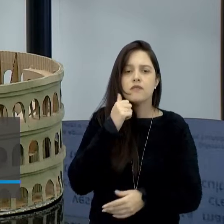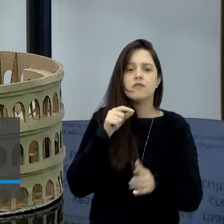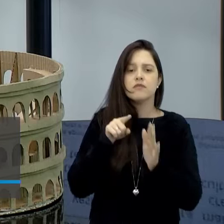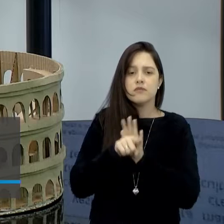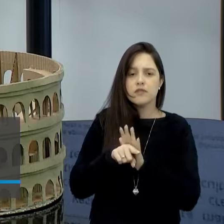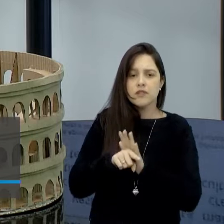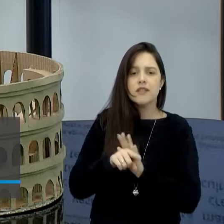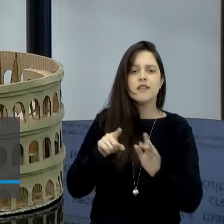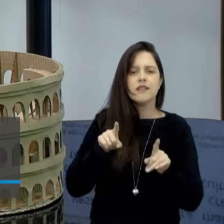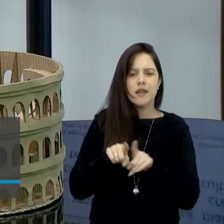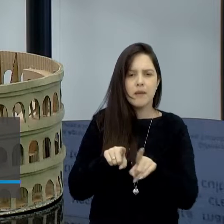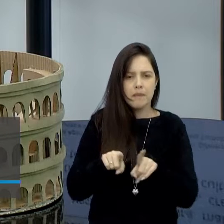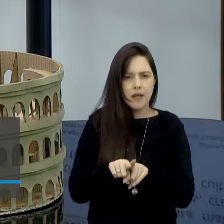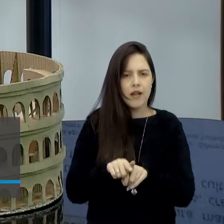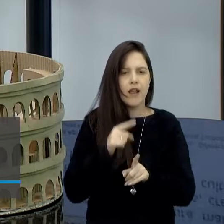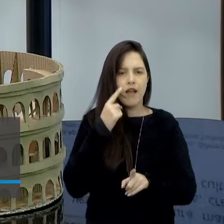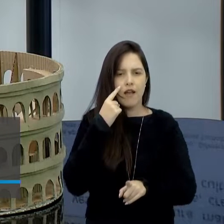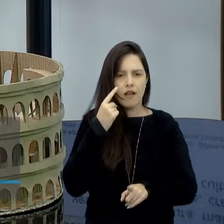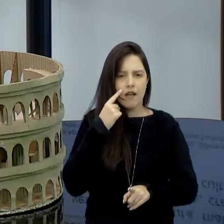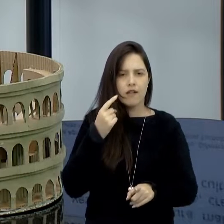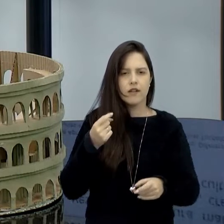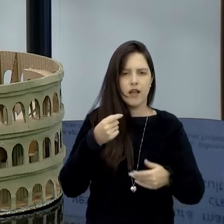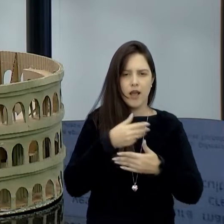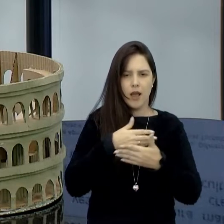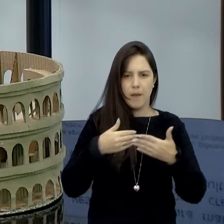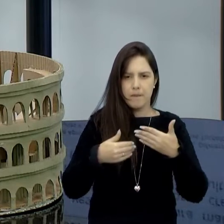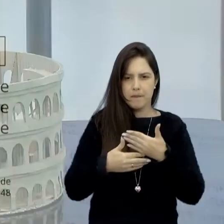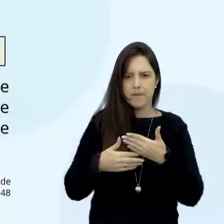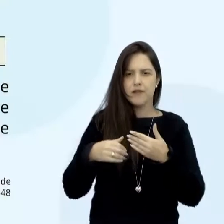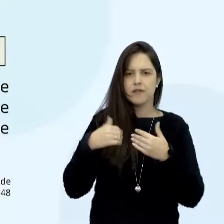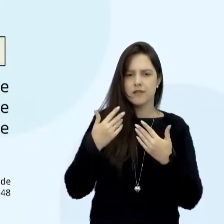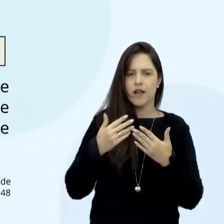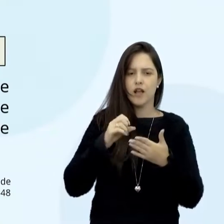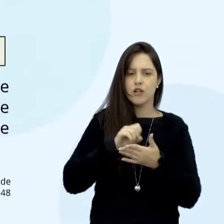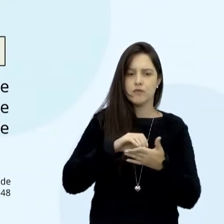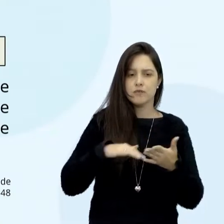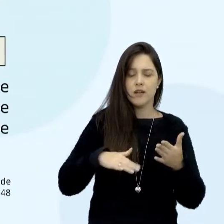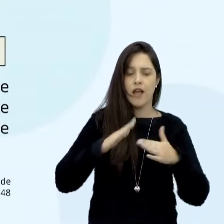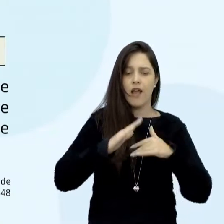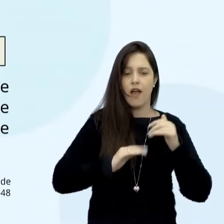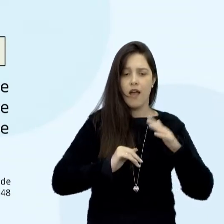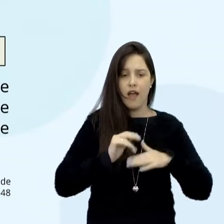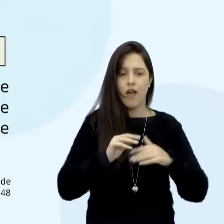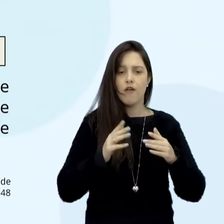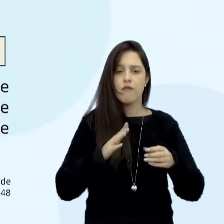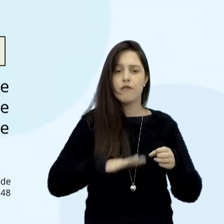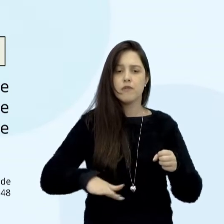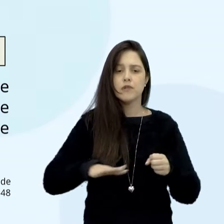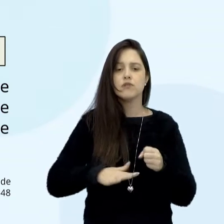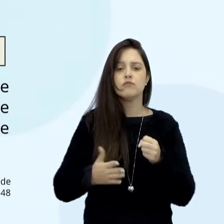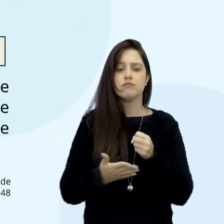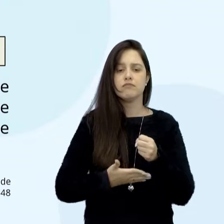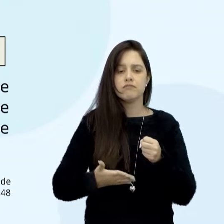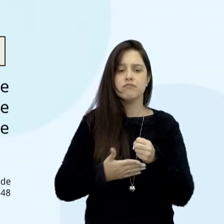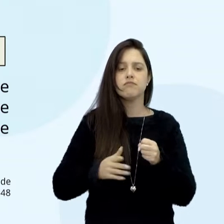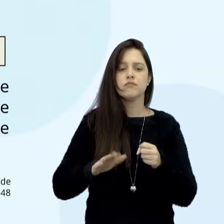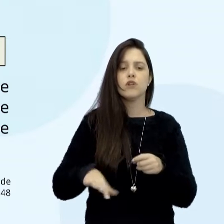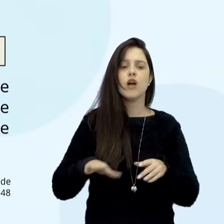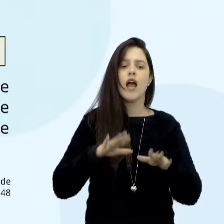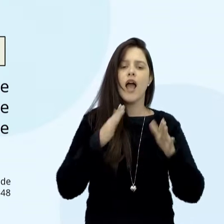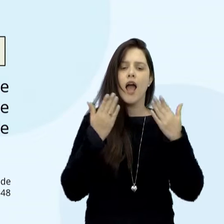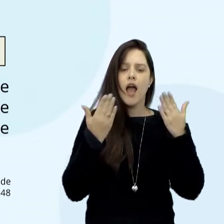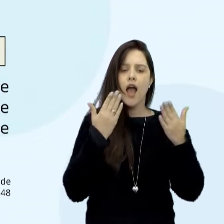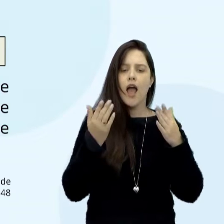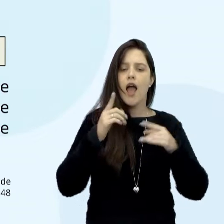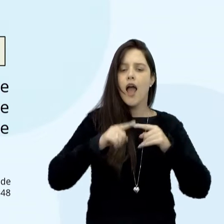mediação. Dá uma olhadinha na habilidade da formação geral básica. Olha lá. Analisar objetos e vestígios da